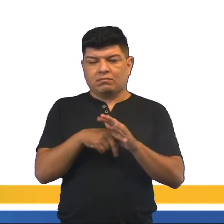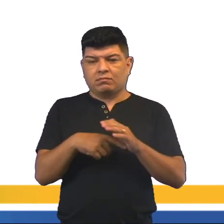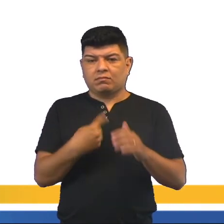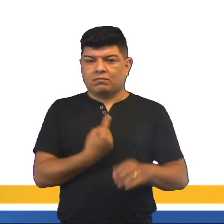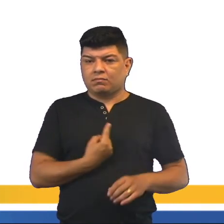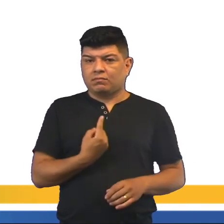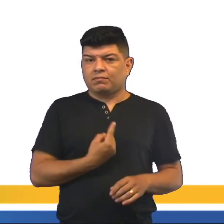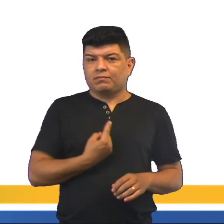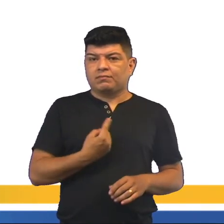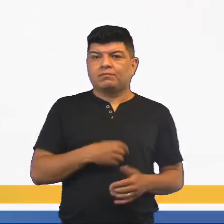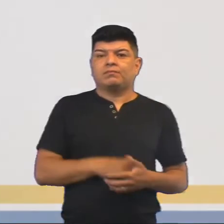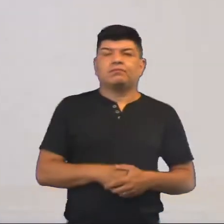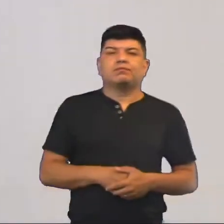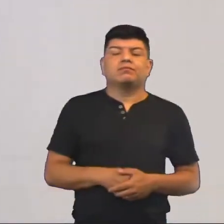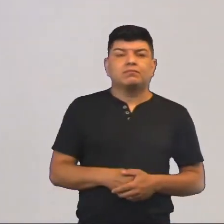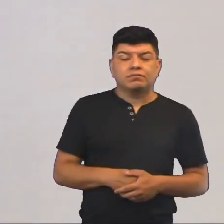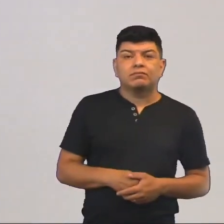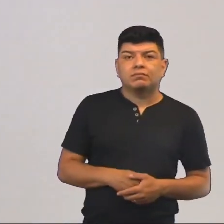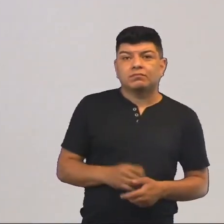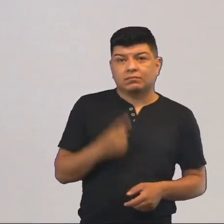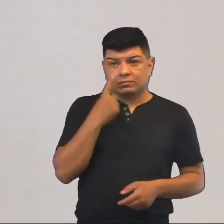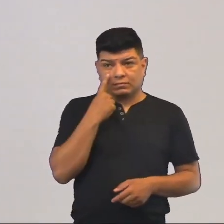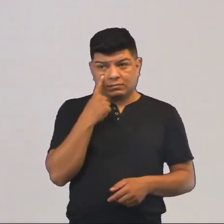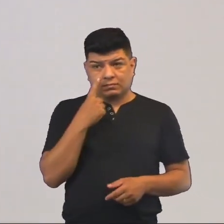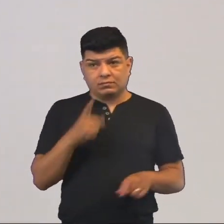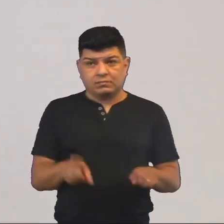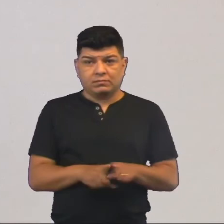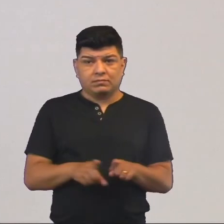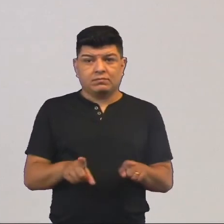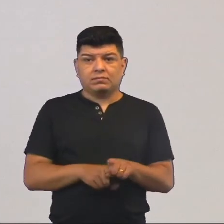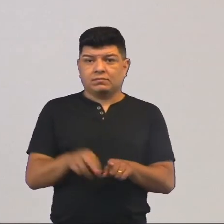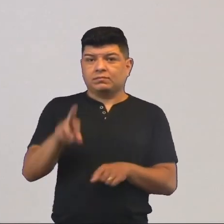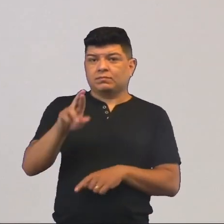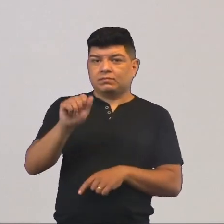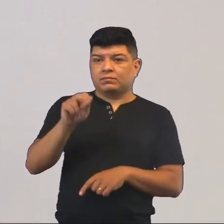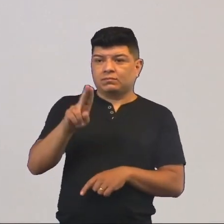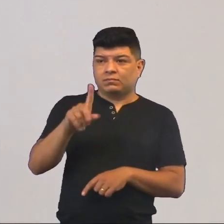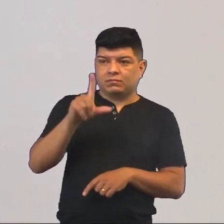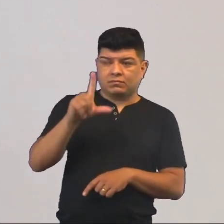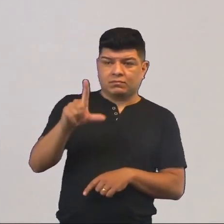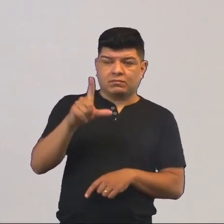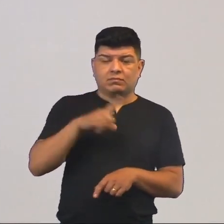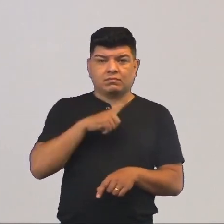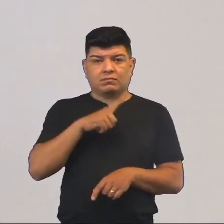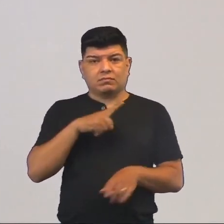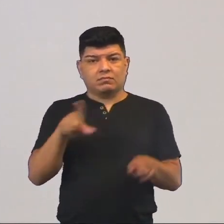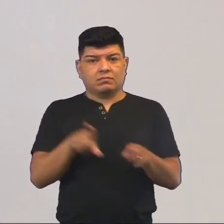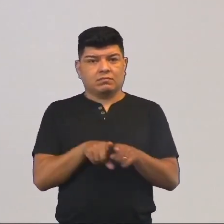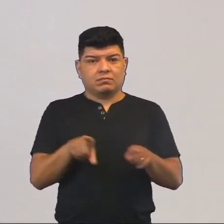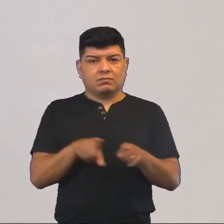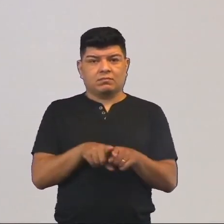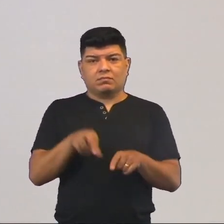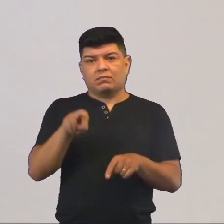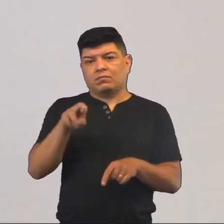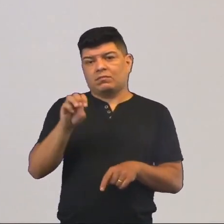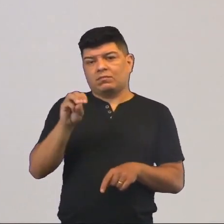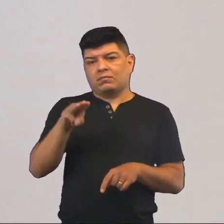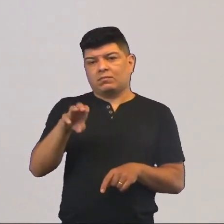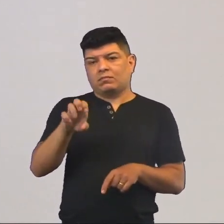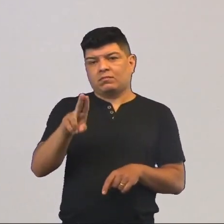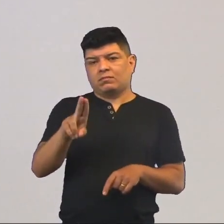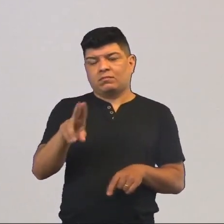independente, né? Então nós vimos aí que além de Raoul e Pierre Belchamp, nós tivemos aí Roméo,